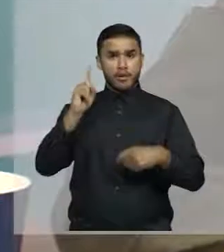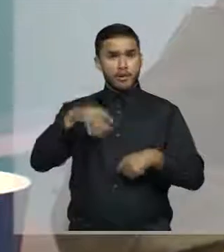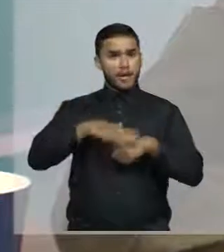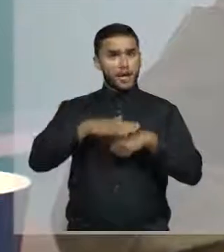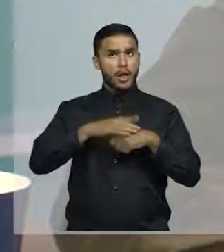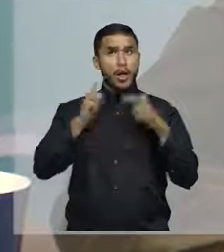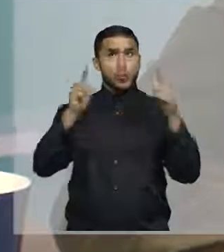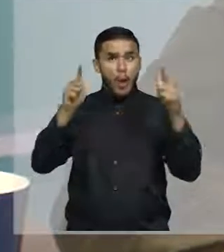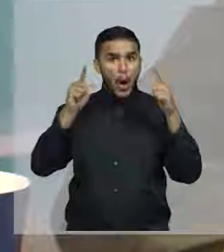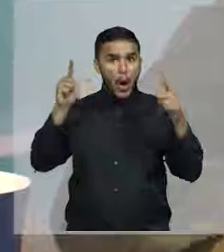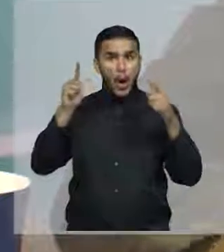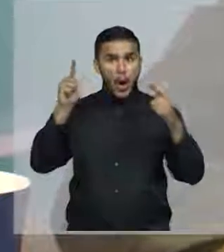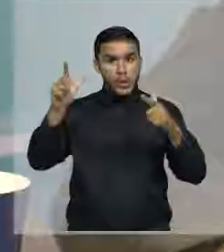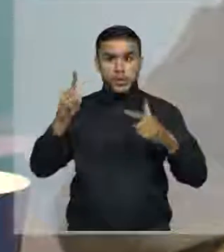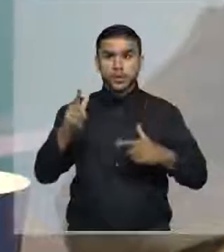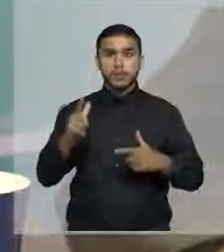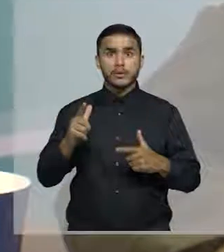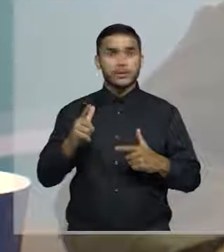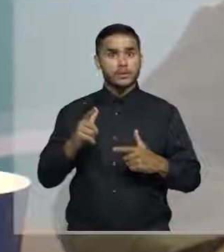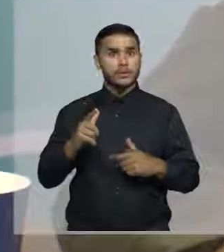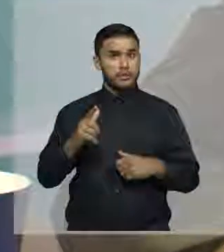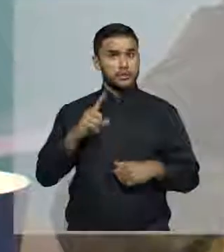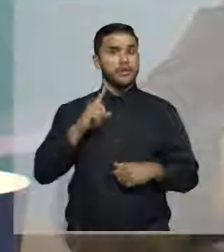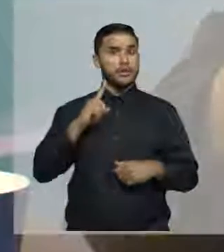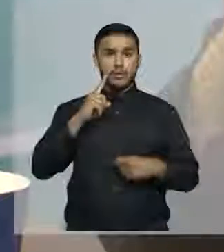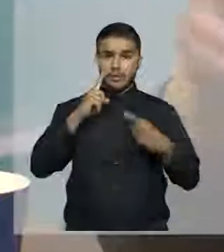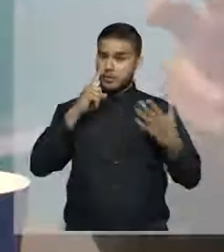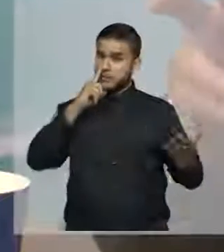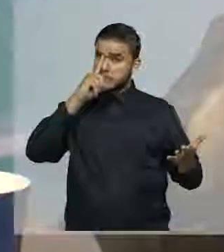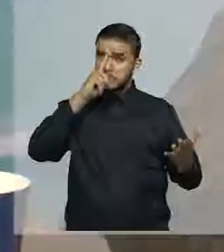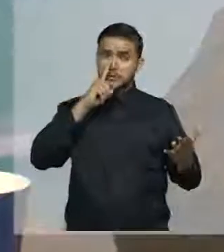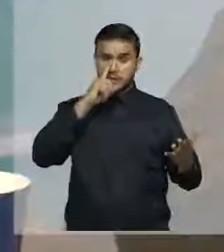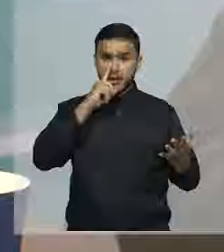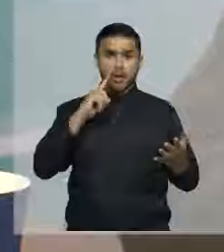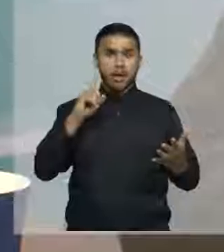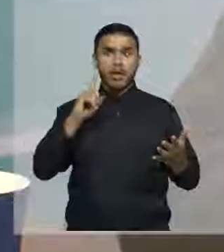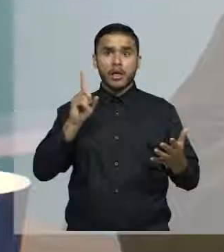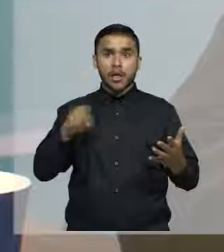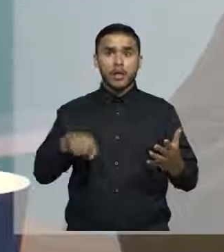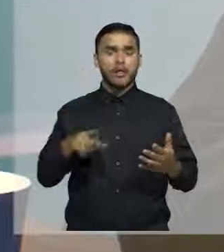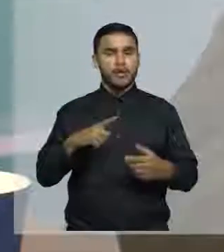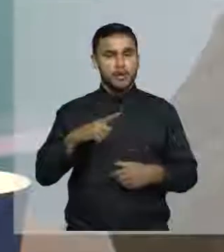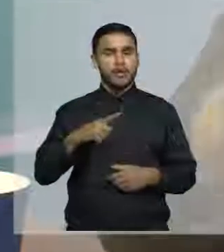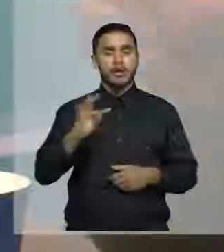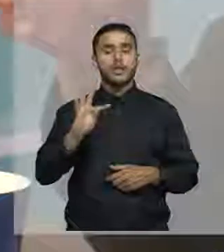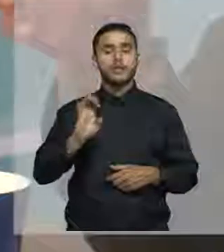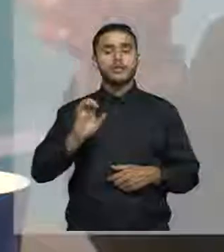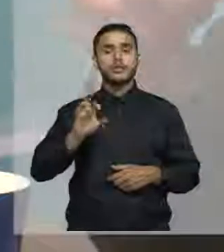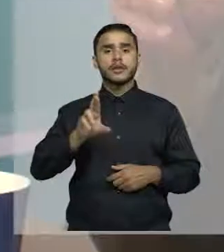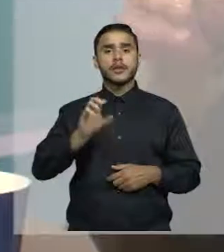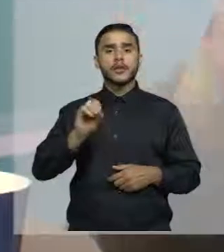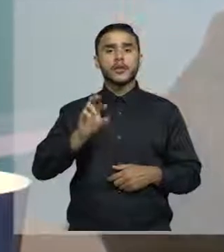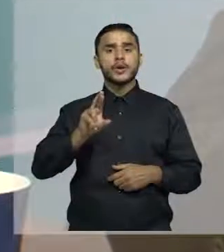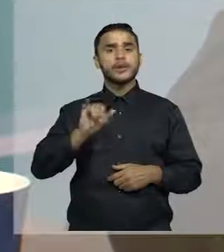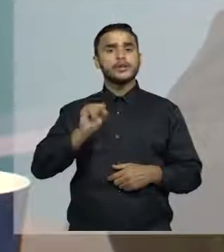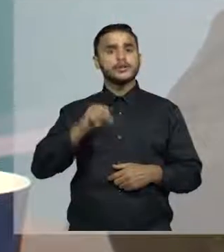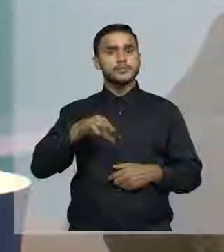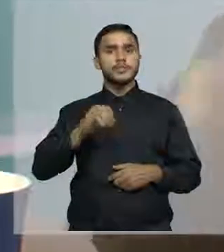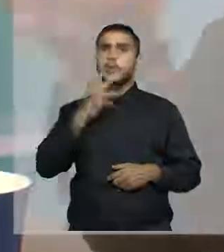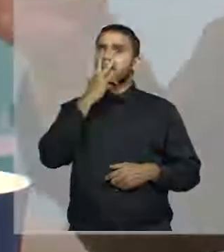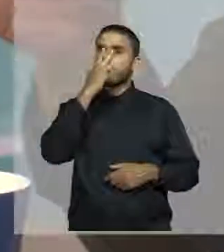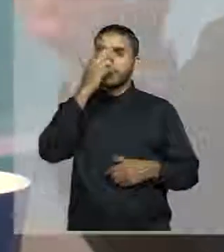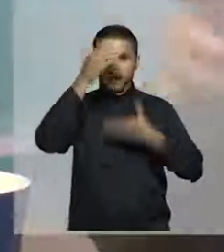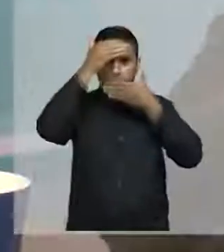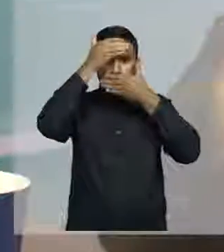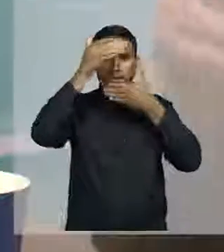terrorismo. Tecnicamente, isso é terrorismo. Quando você tenta quebrar a paz social,